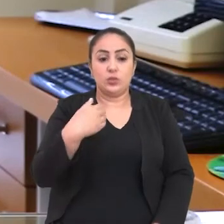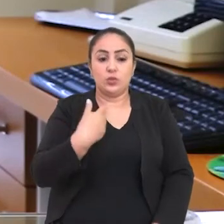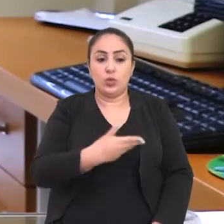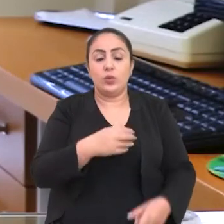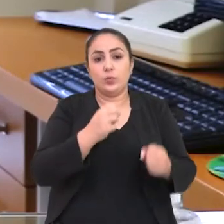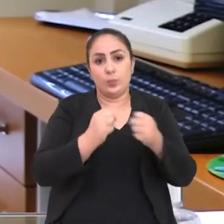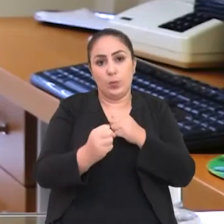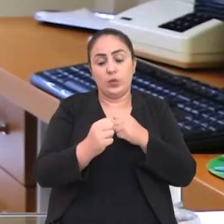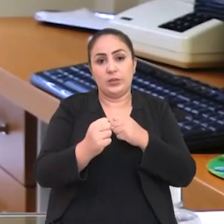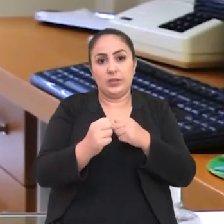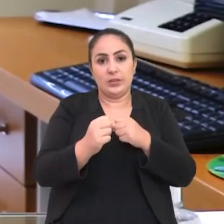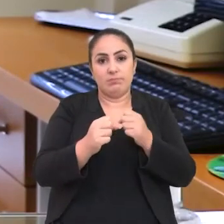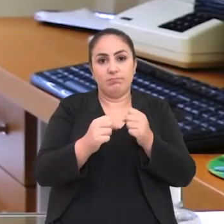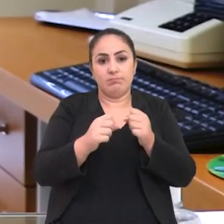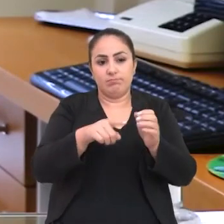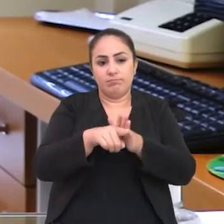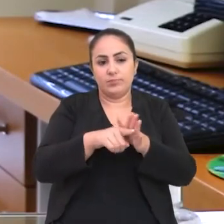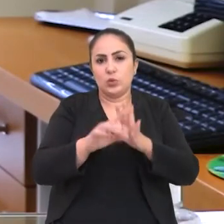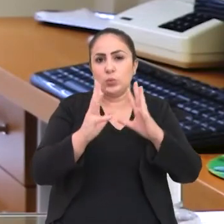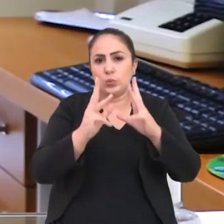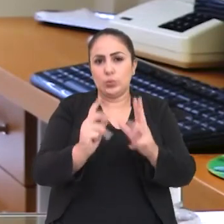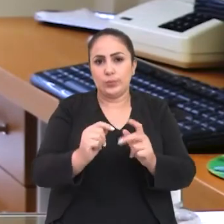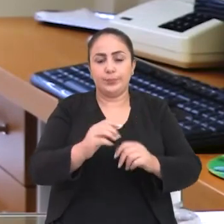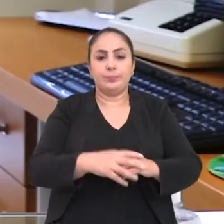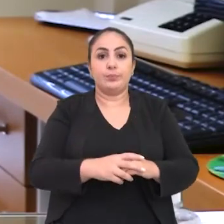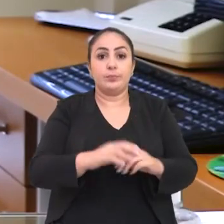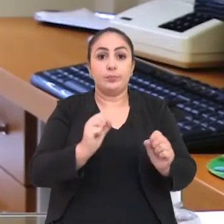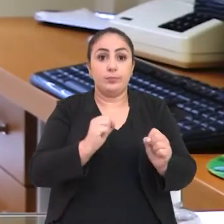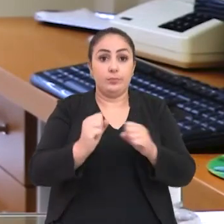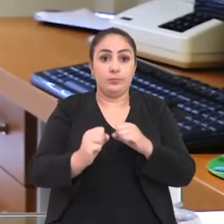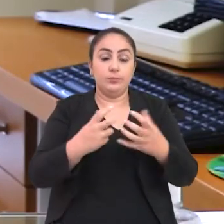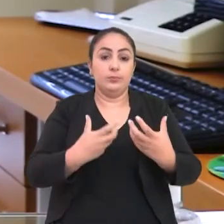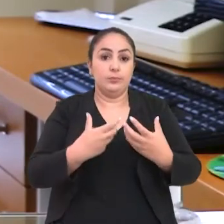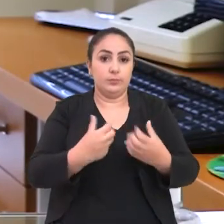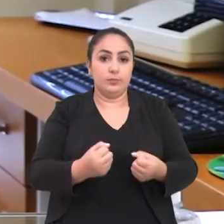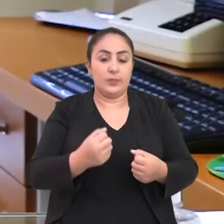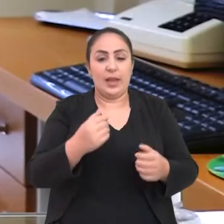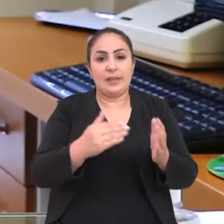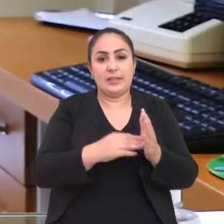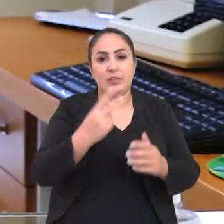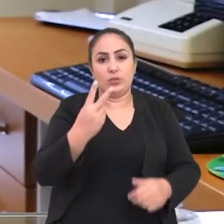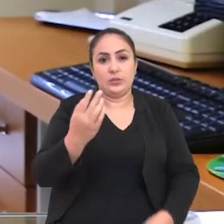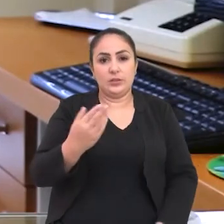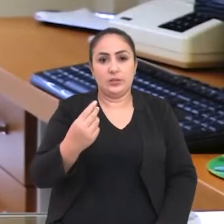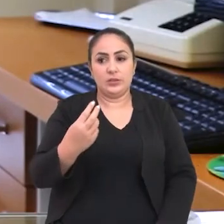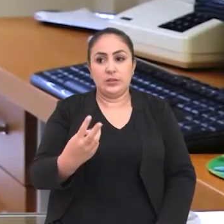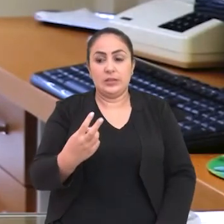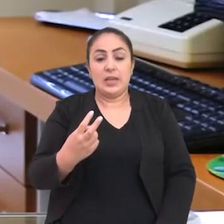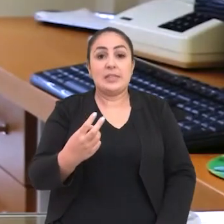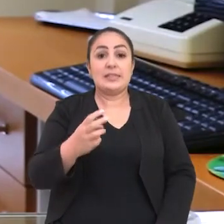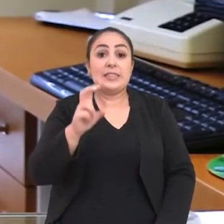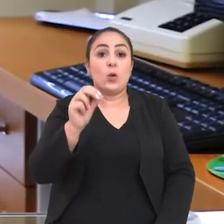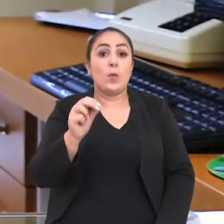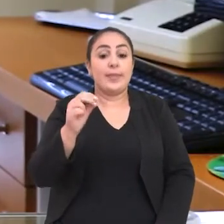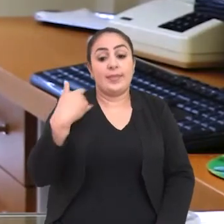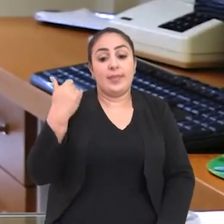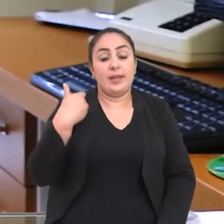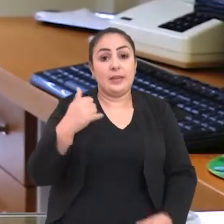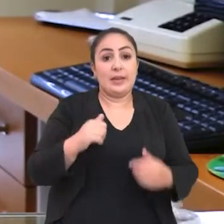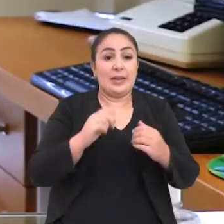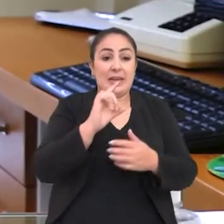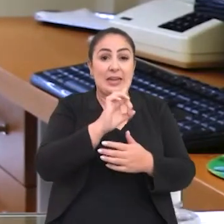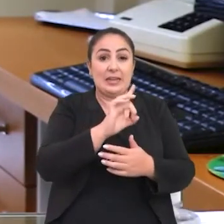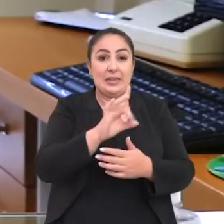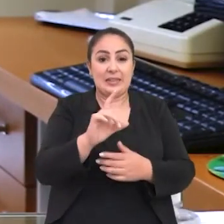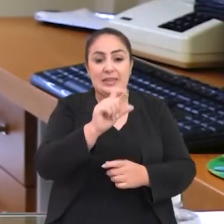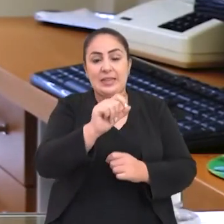pode ter um rateio dele por idade, que poderia ser aceitável até 2,5 para quem tem 50 anos,